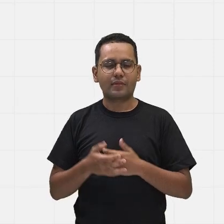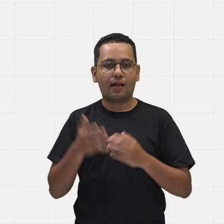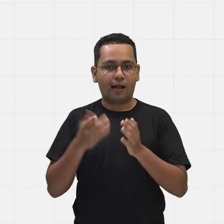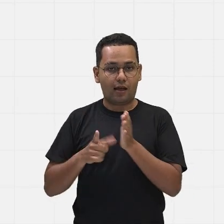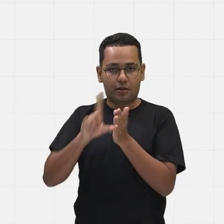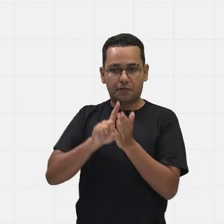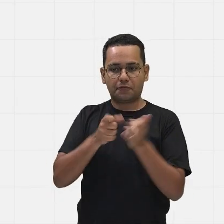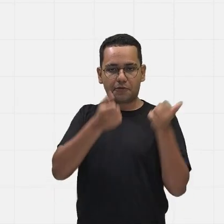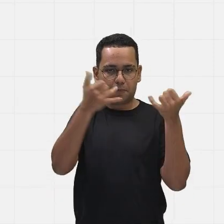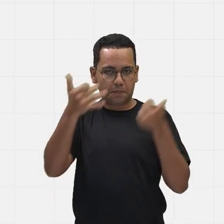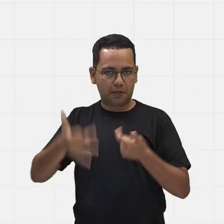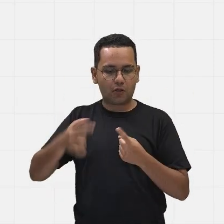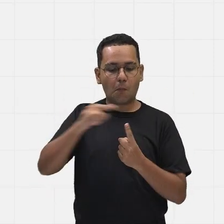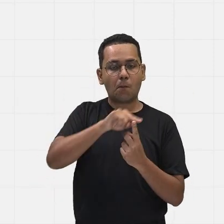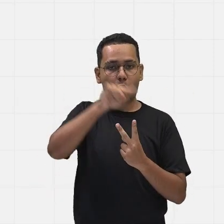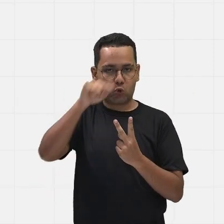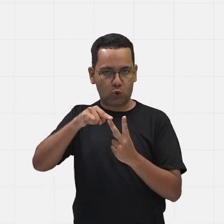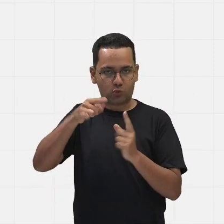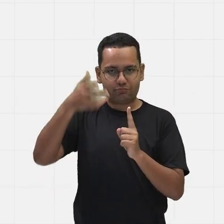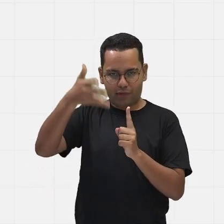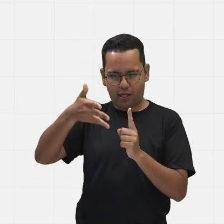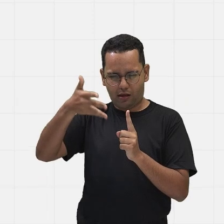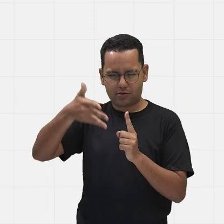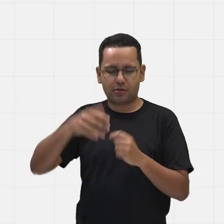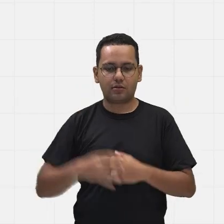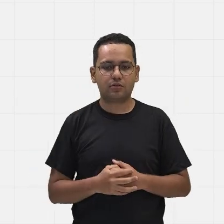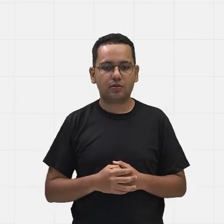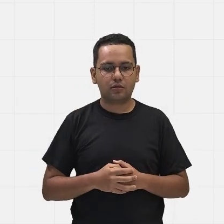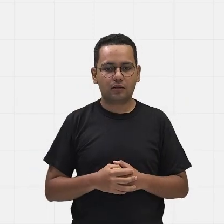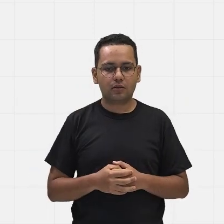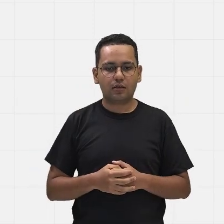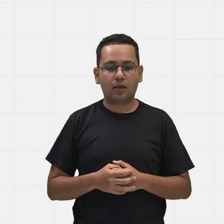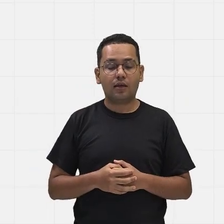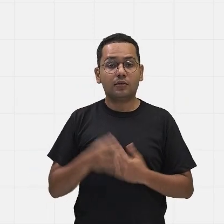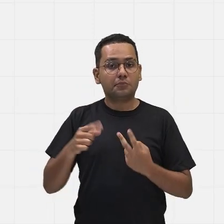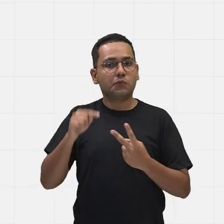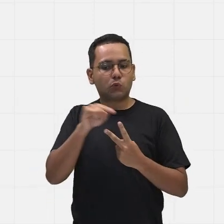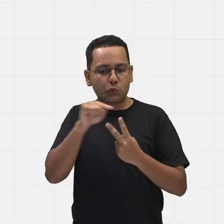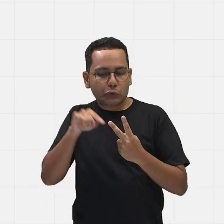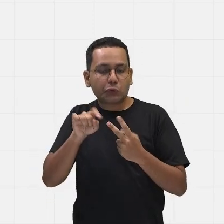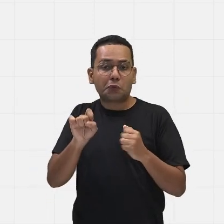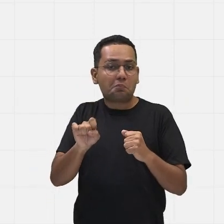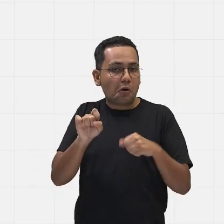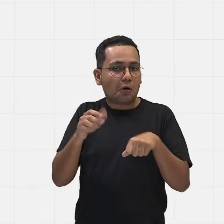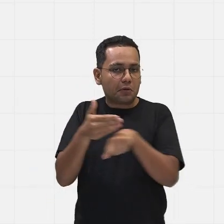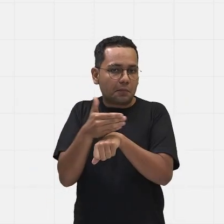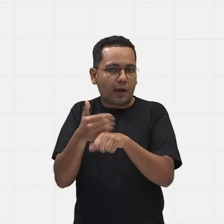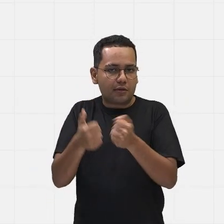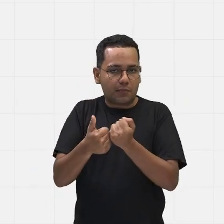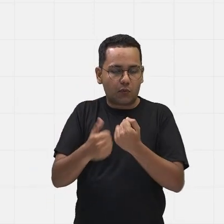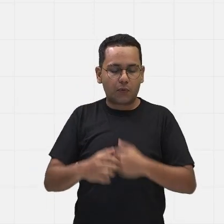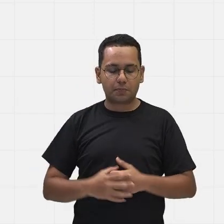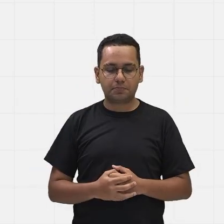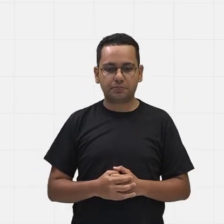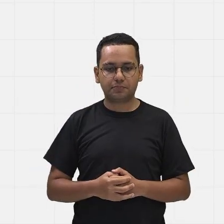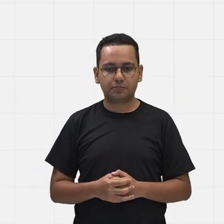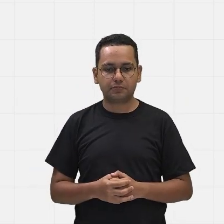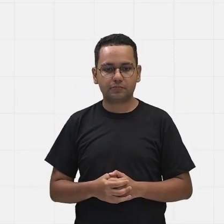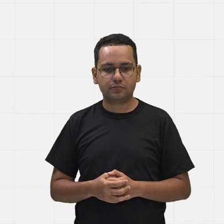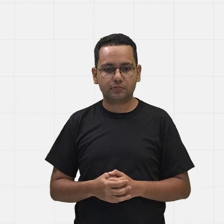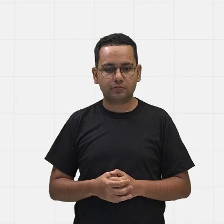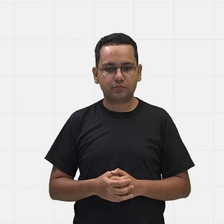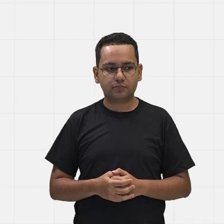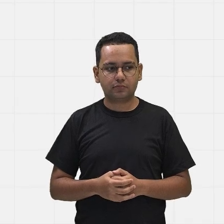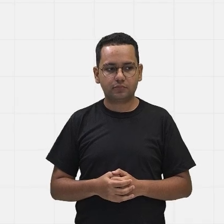Júlio, que são uma das pessoas que compõem essa equipe do suporte técnico. Eles são responsáveis, né, por fazer a